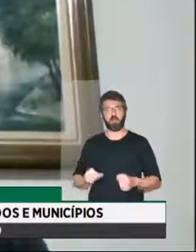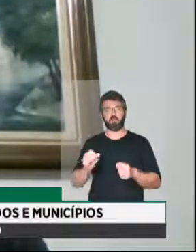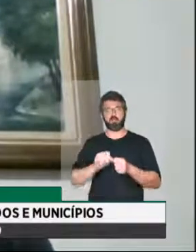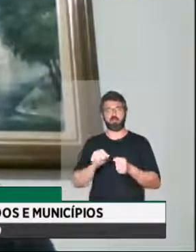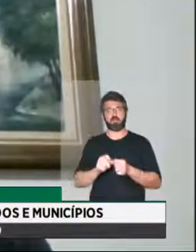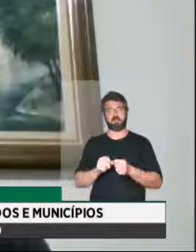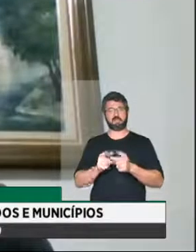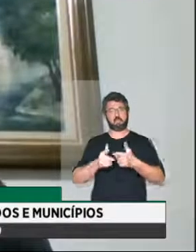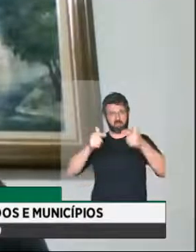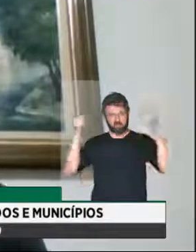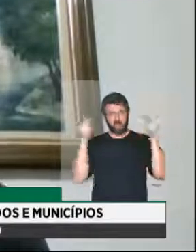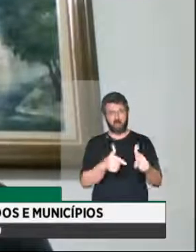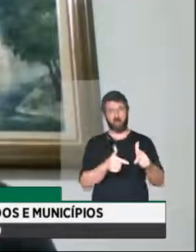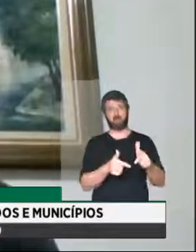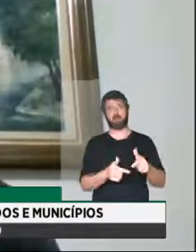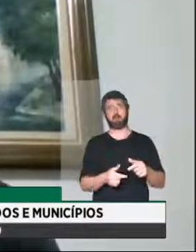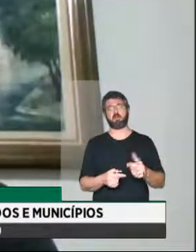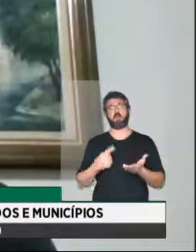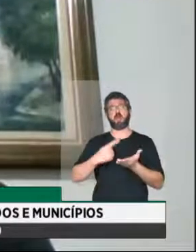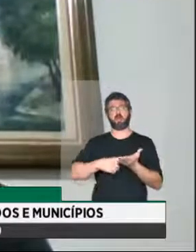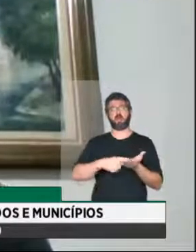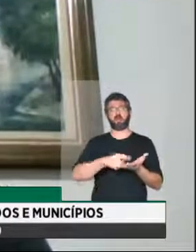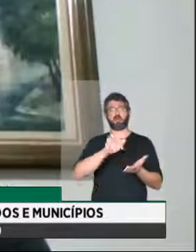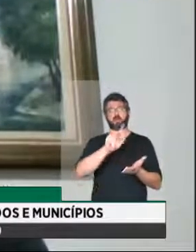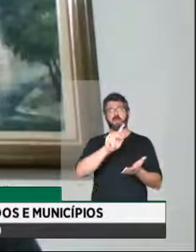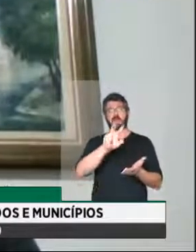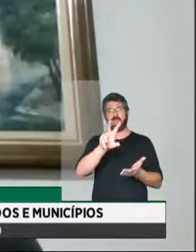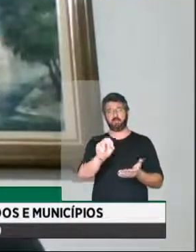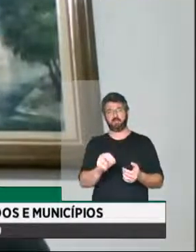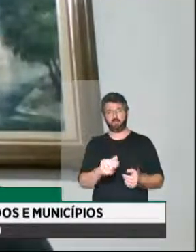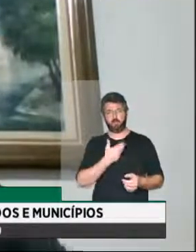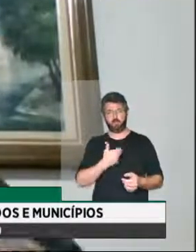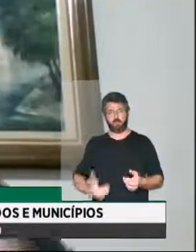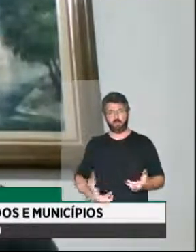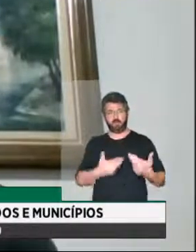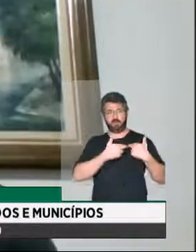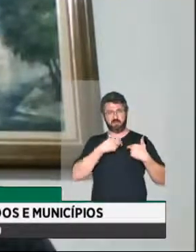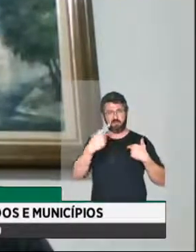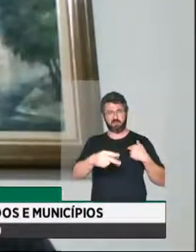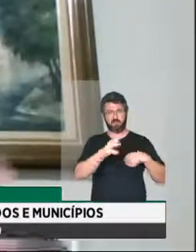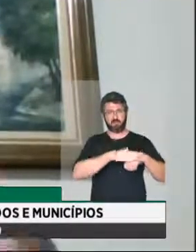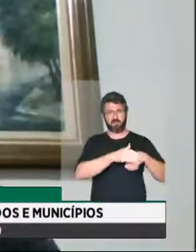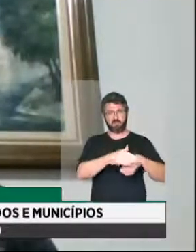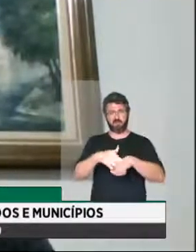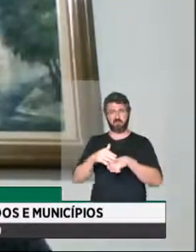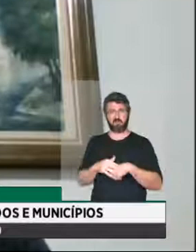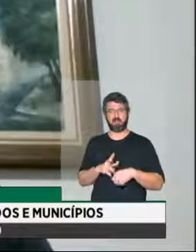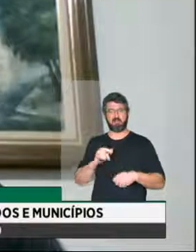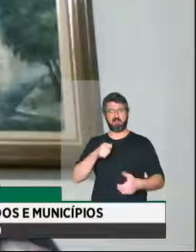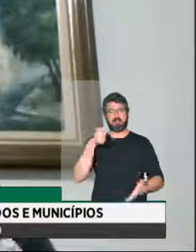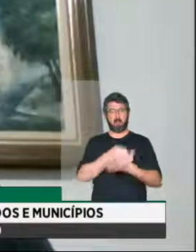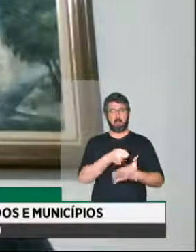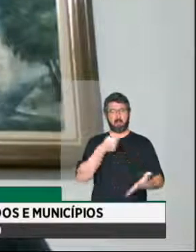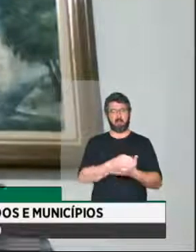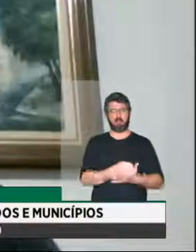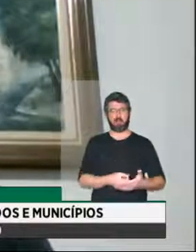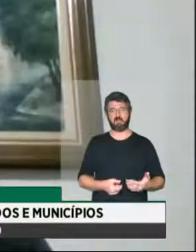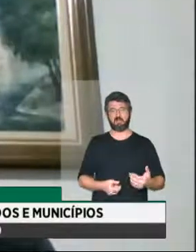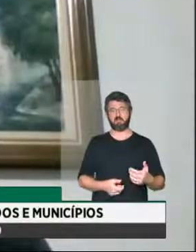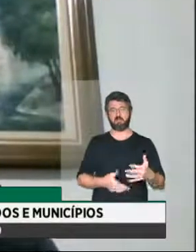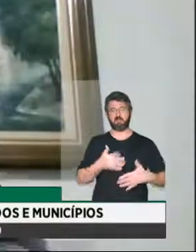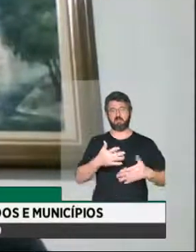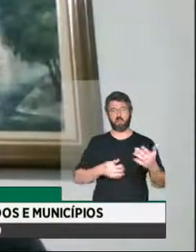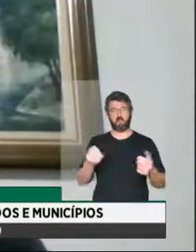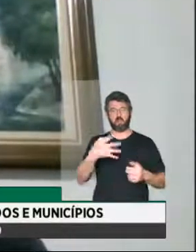uma agressão ao Pacto Federativo, tirar a autonomia de estados, impor uma linha de ferro e fogo para viabilizar